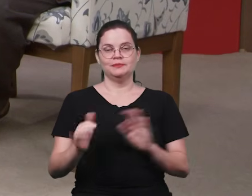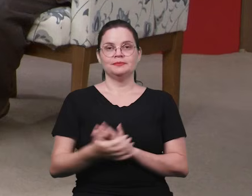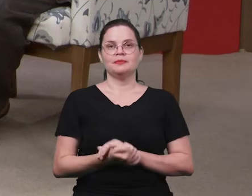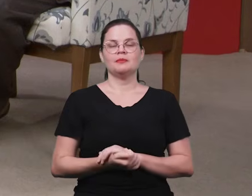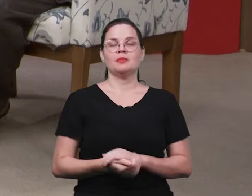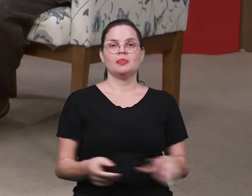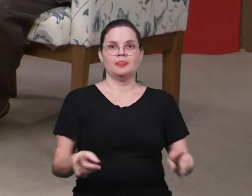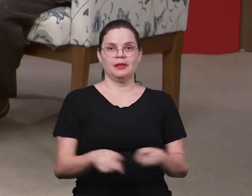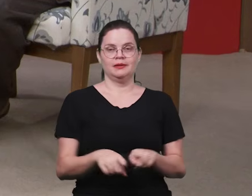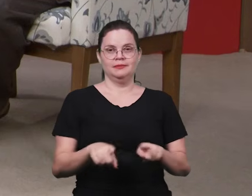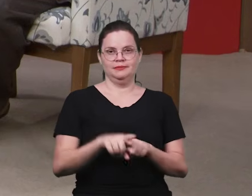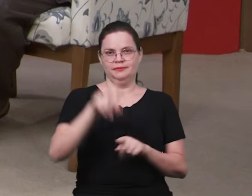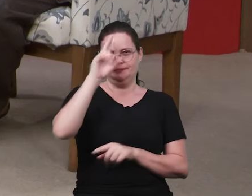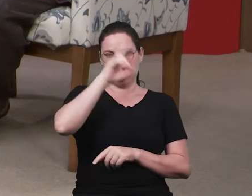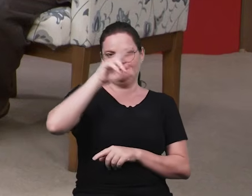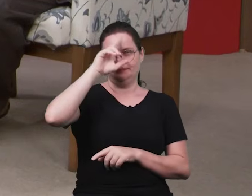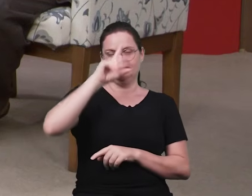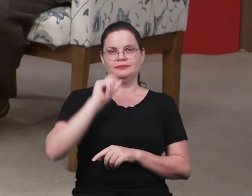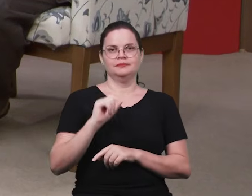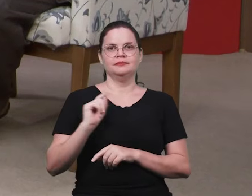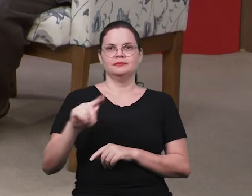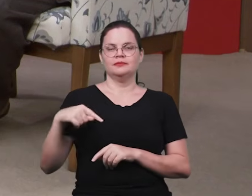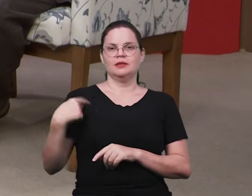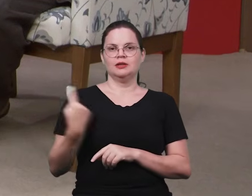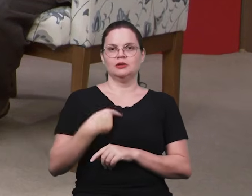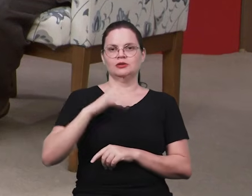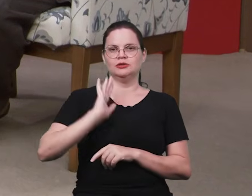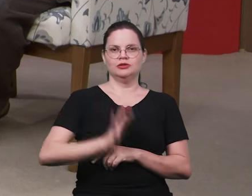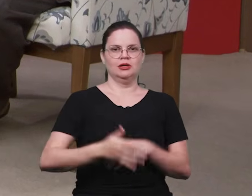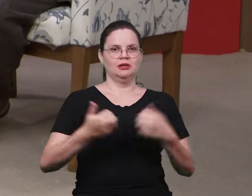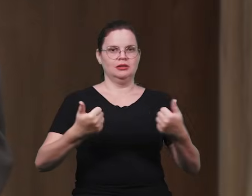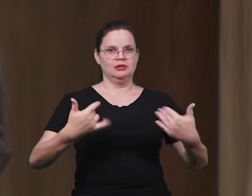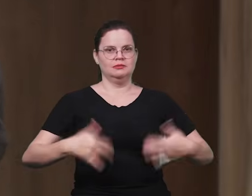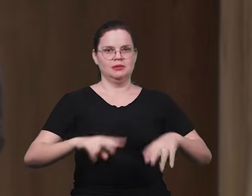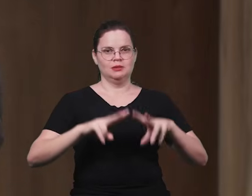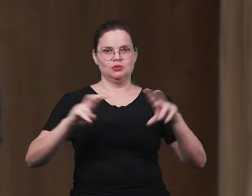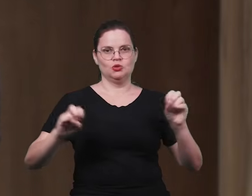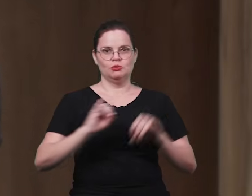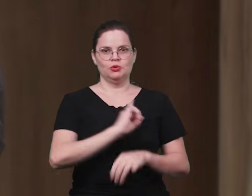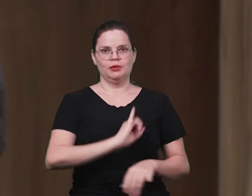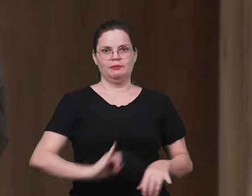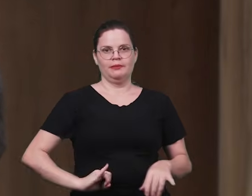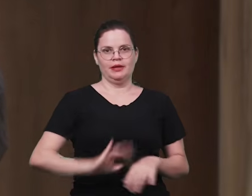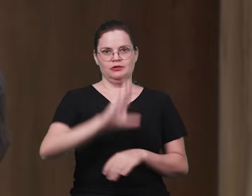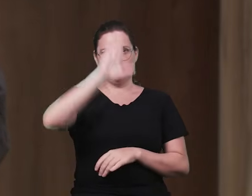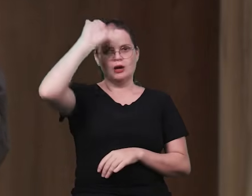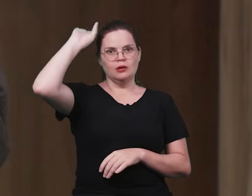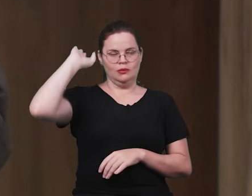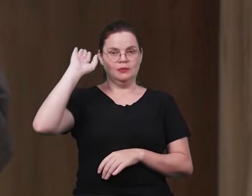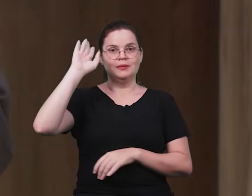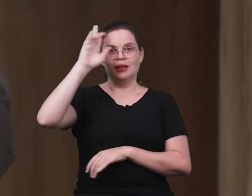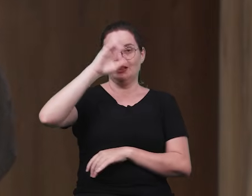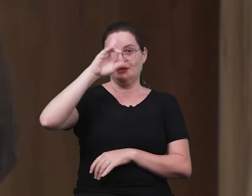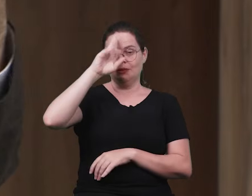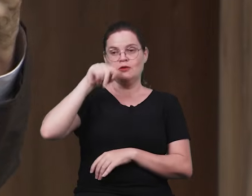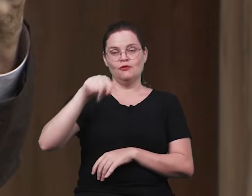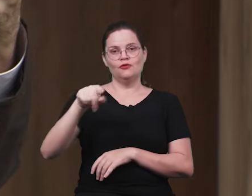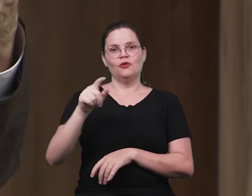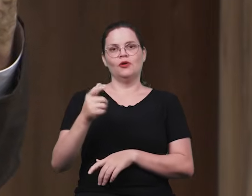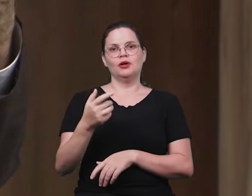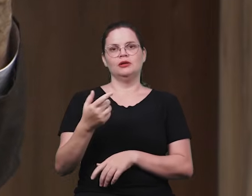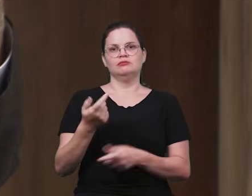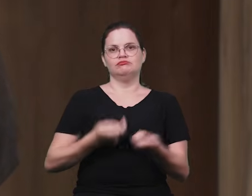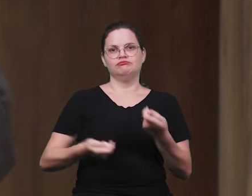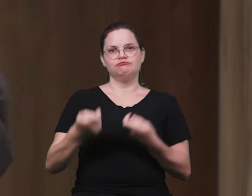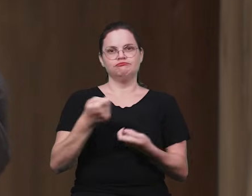que nós falamos aqui o Império Romano, ele foi um governo quase perfeito.